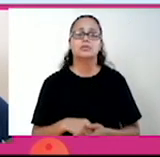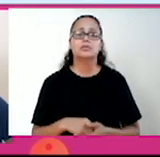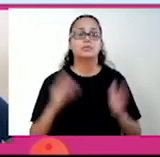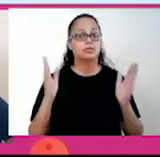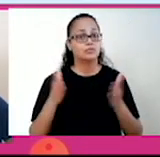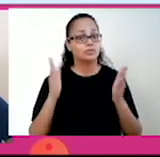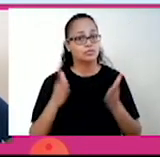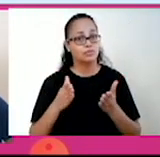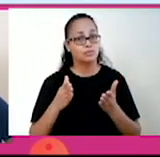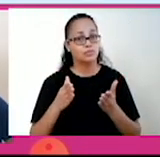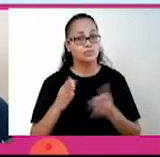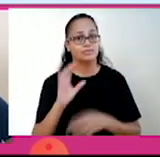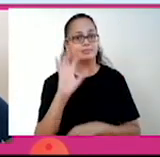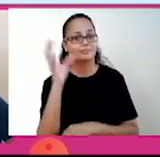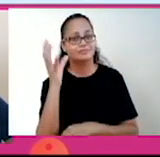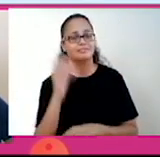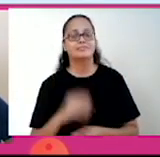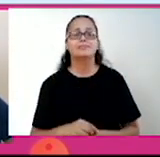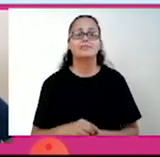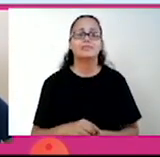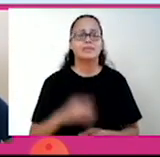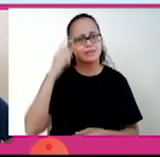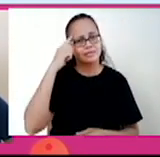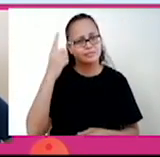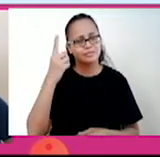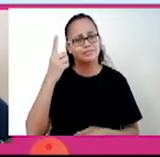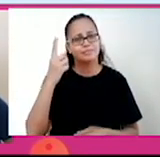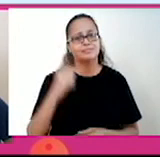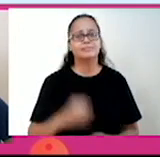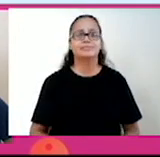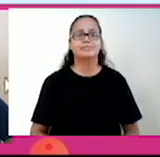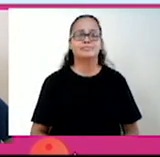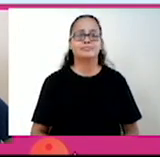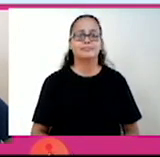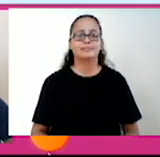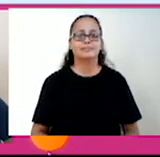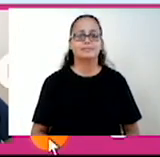a explicação sobre os ciclones. Espero que vocês tenham compreendido, então até a próxima aula e bons estudos!